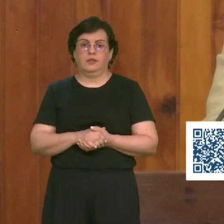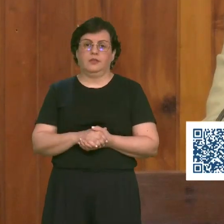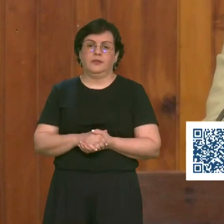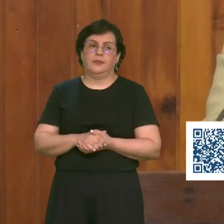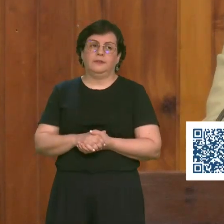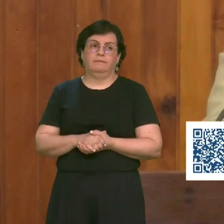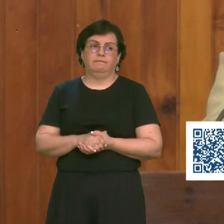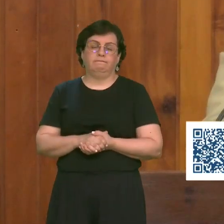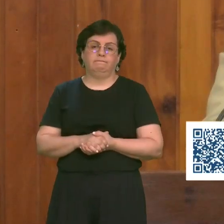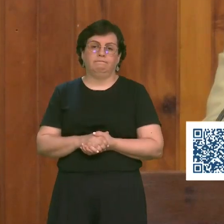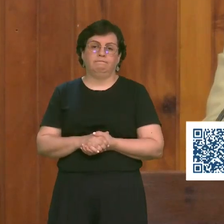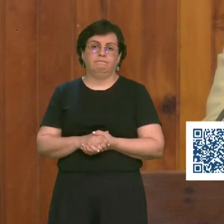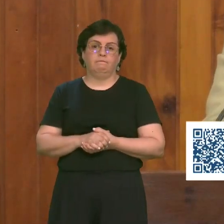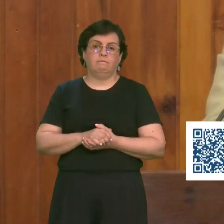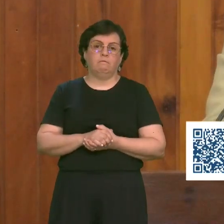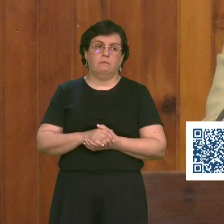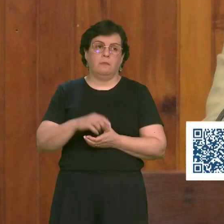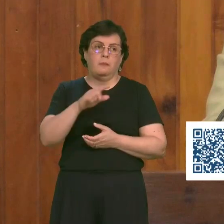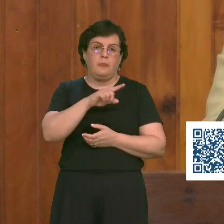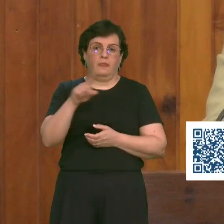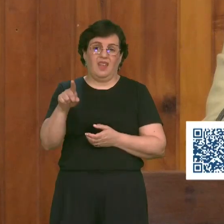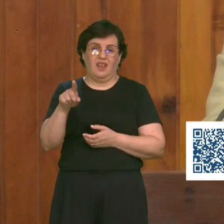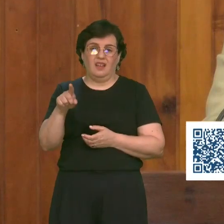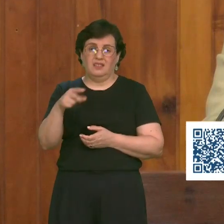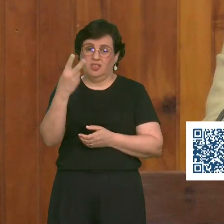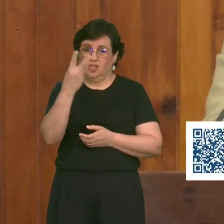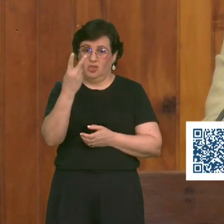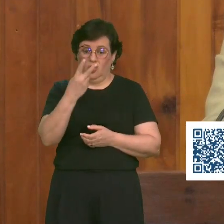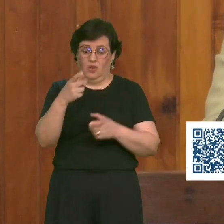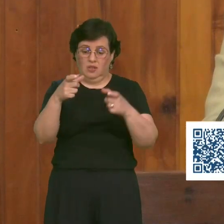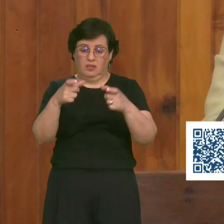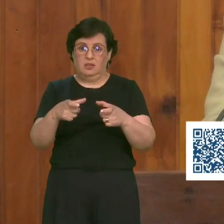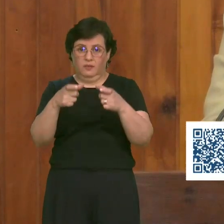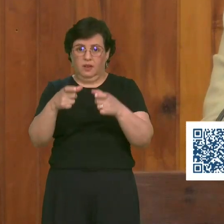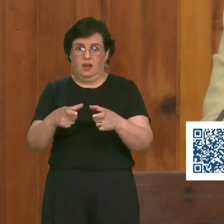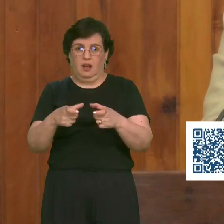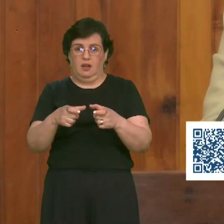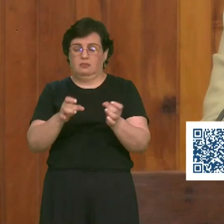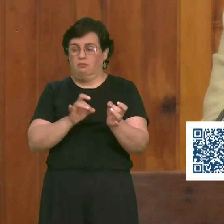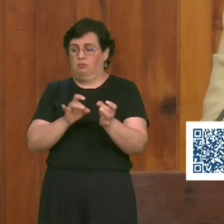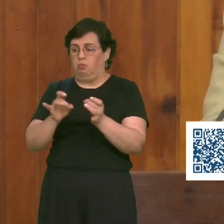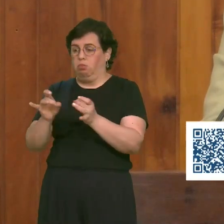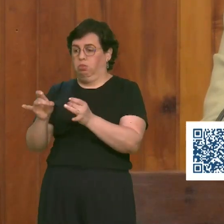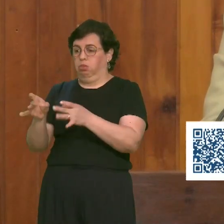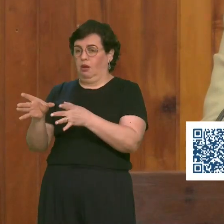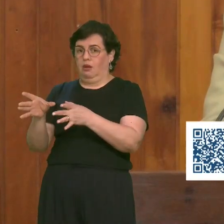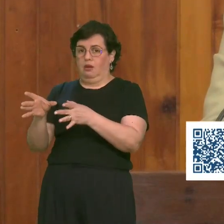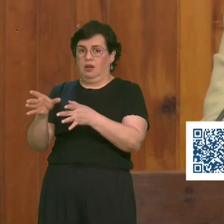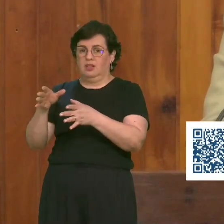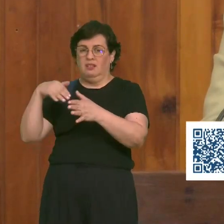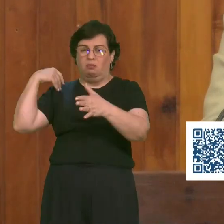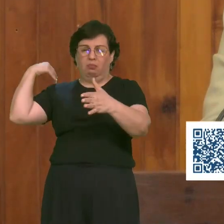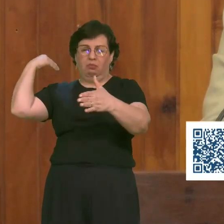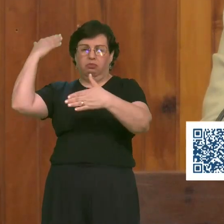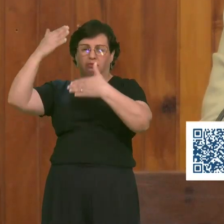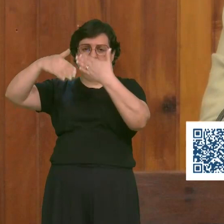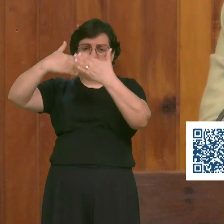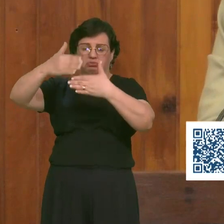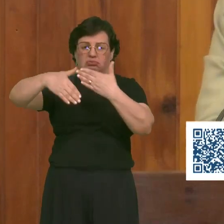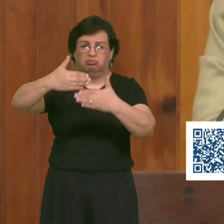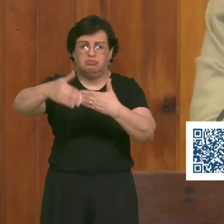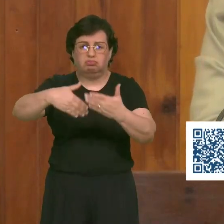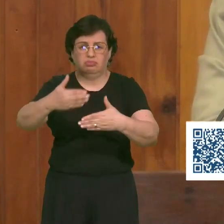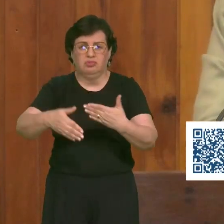está em estado lamentável abandonada pelo poder público a décadas causando transtornos aos moradores próximos